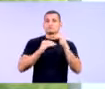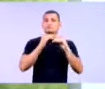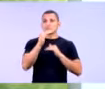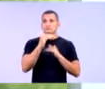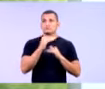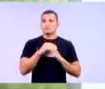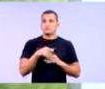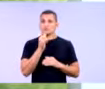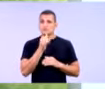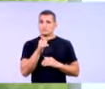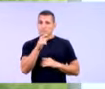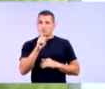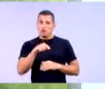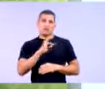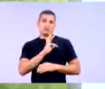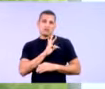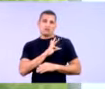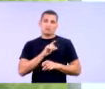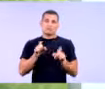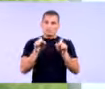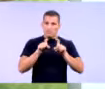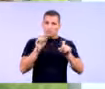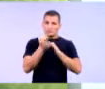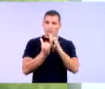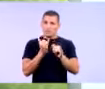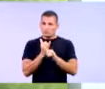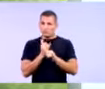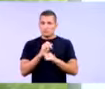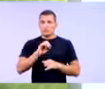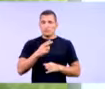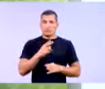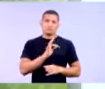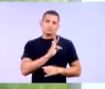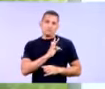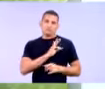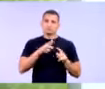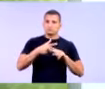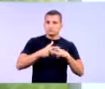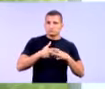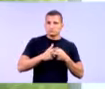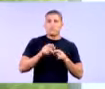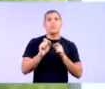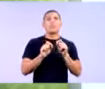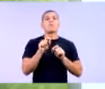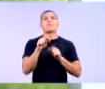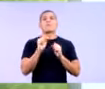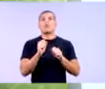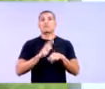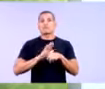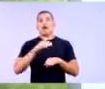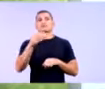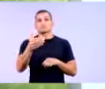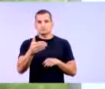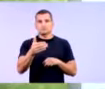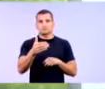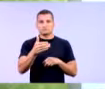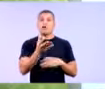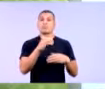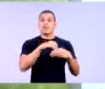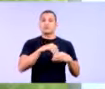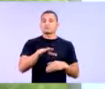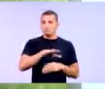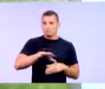se você é técnico de informática para a internet, ou se você é técnico de manutenção, o que você pode ir além dentro desse ambiente